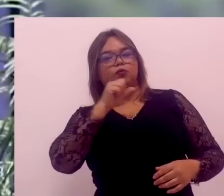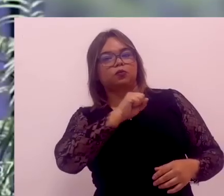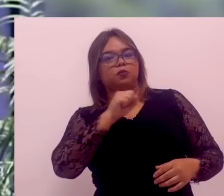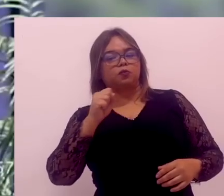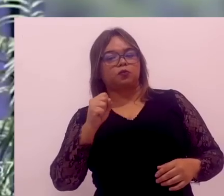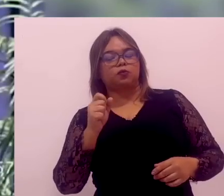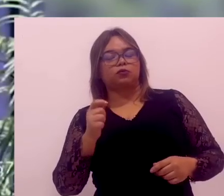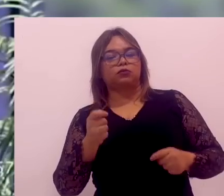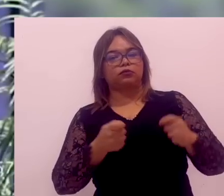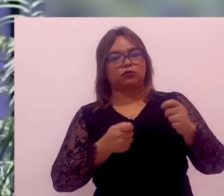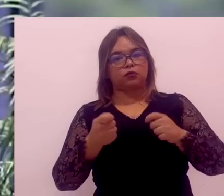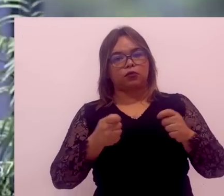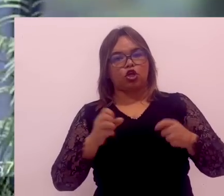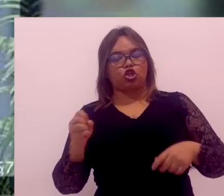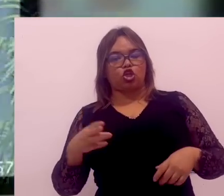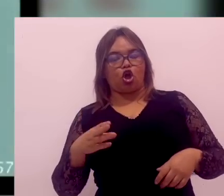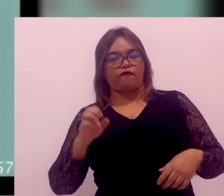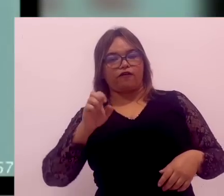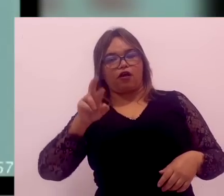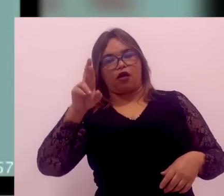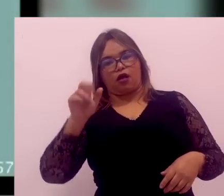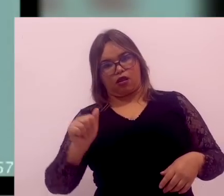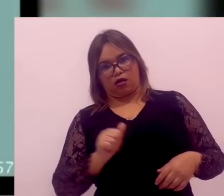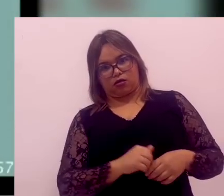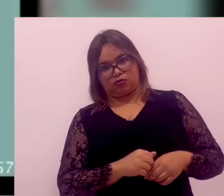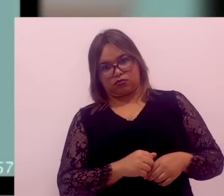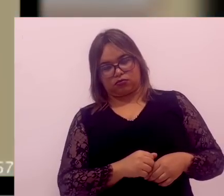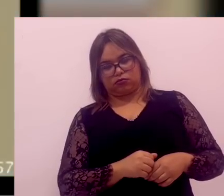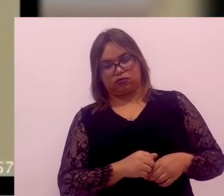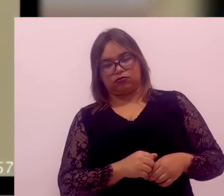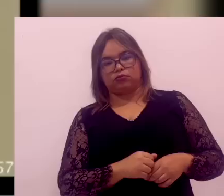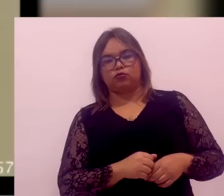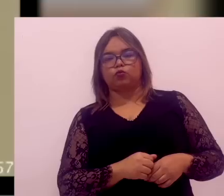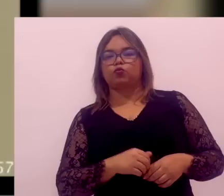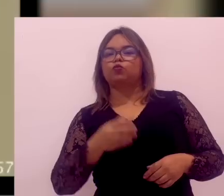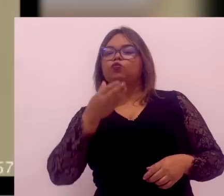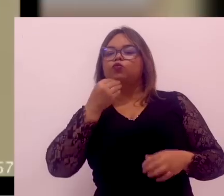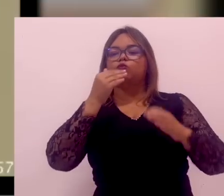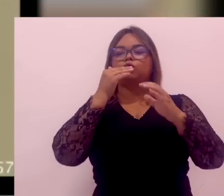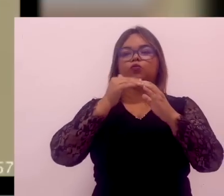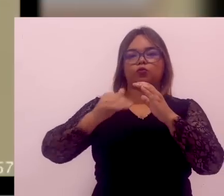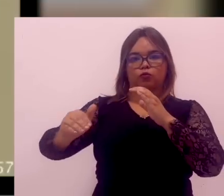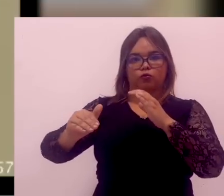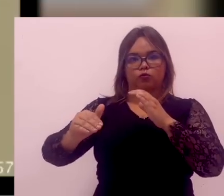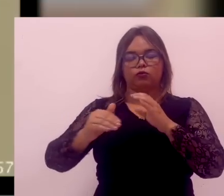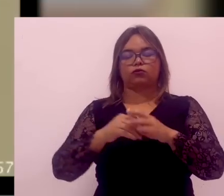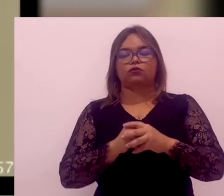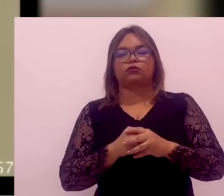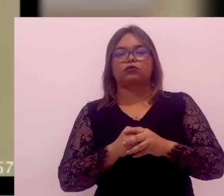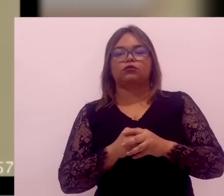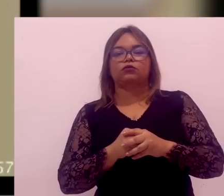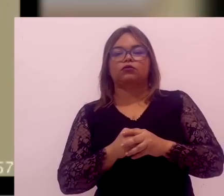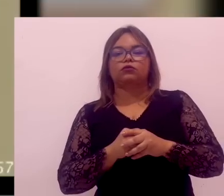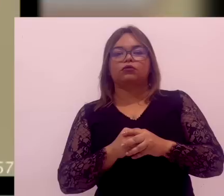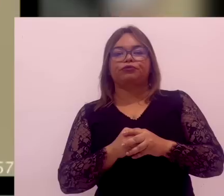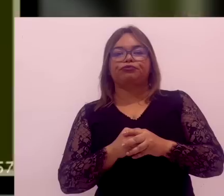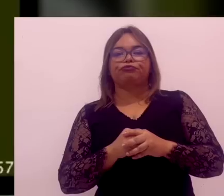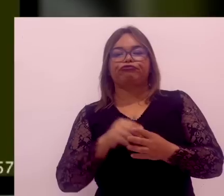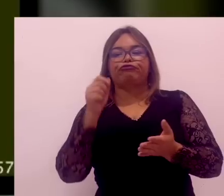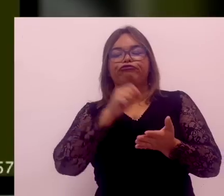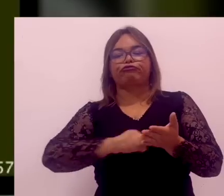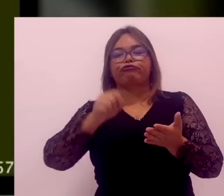conhecido como Djwhal Khul. Em seus escritos, você vai encontrar os símbolos maçônicos, é claro. E estes aqui são seus